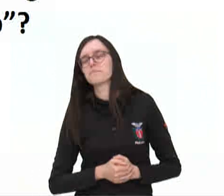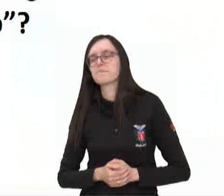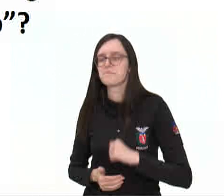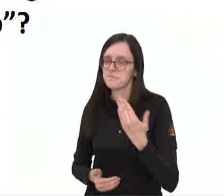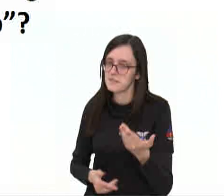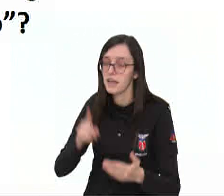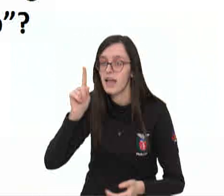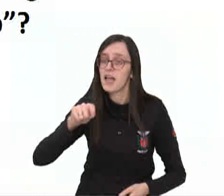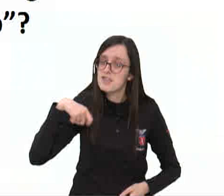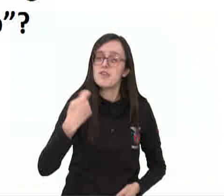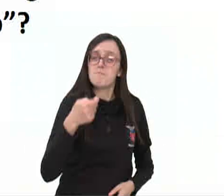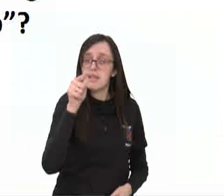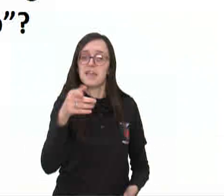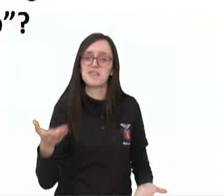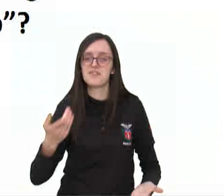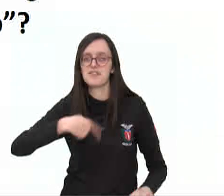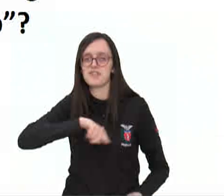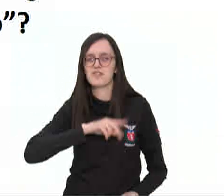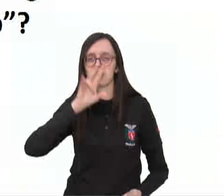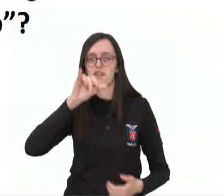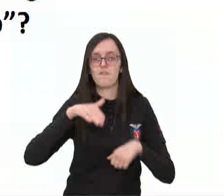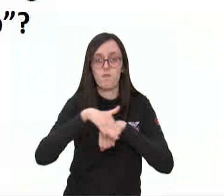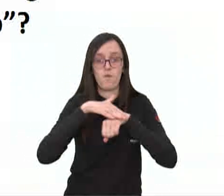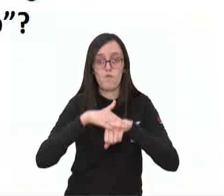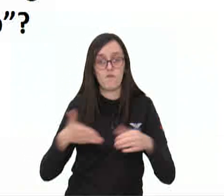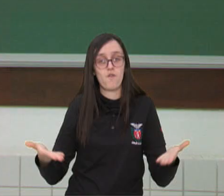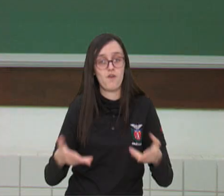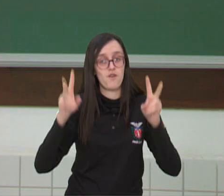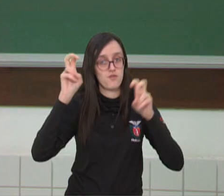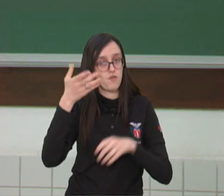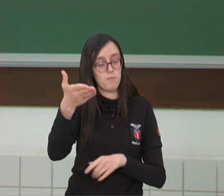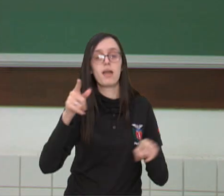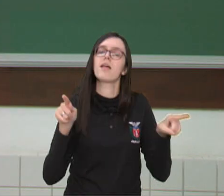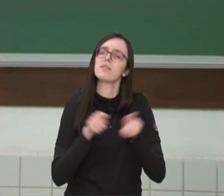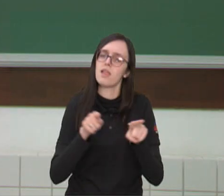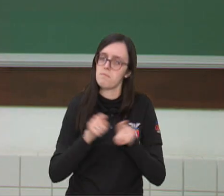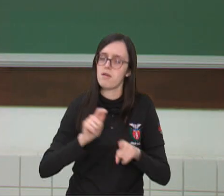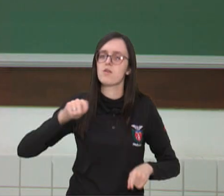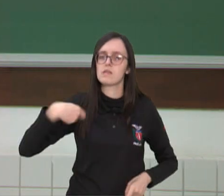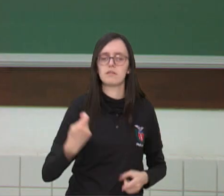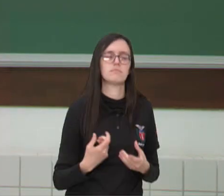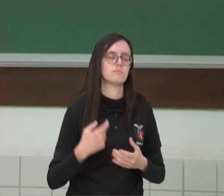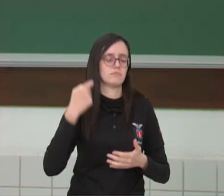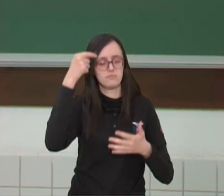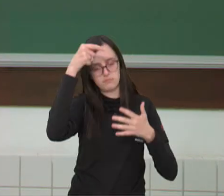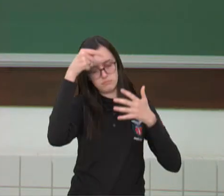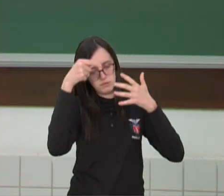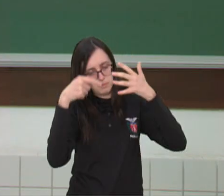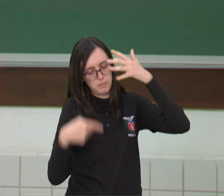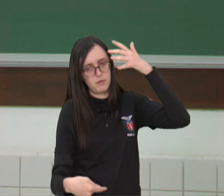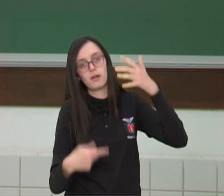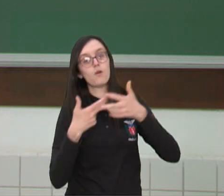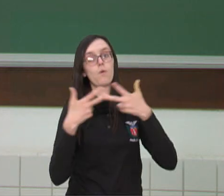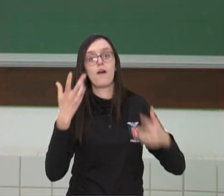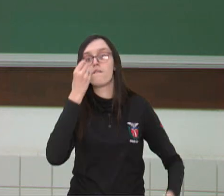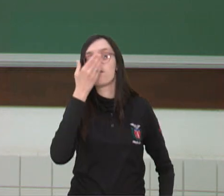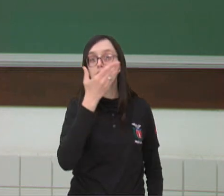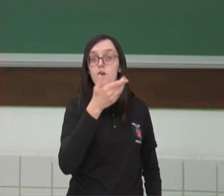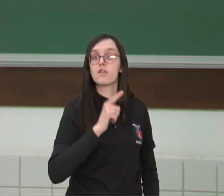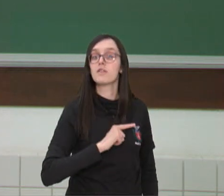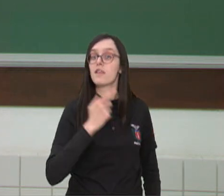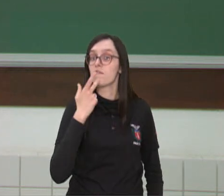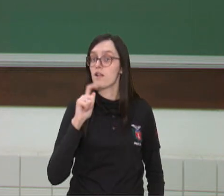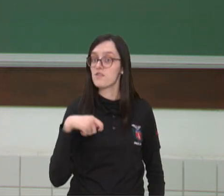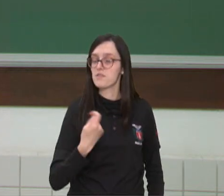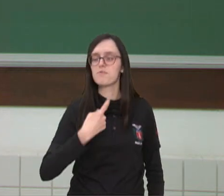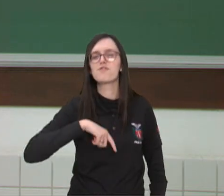Então, é sobre isso que a gente vai falar um pouco hoje. Também sobre muita coisa que está nessa foto que a gente vem falar hoje.